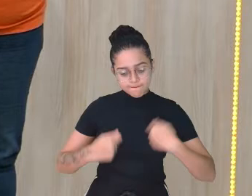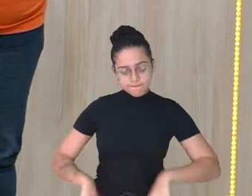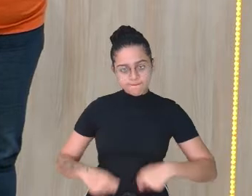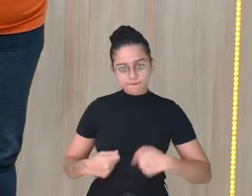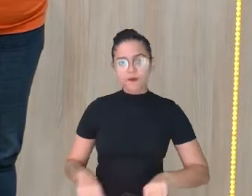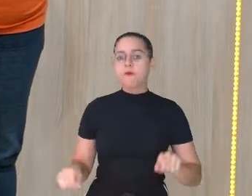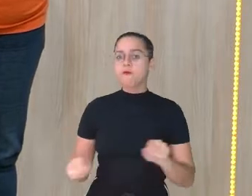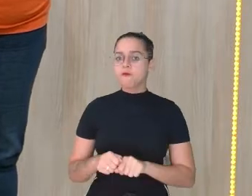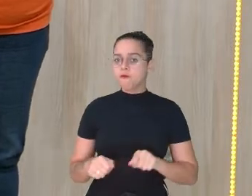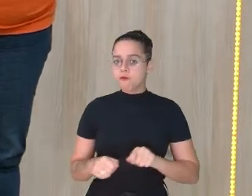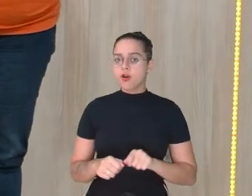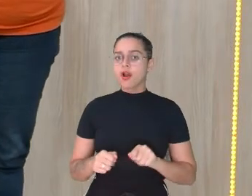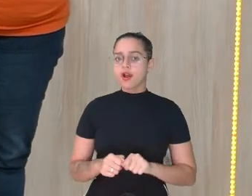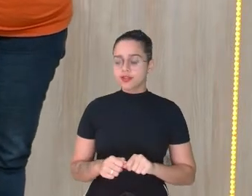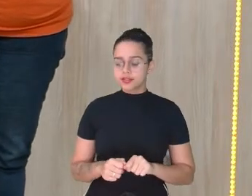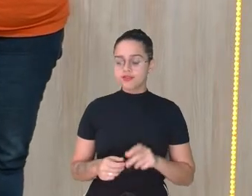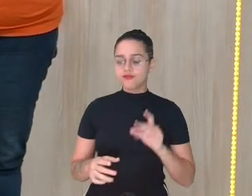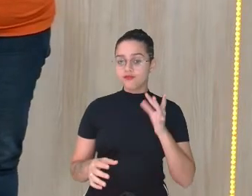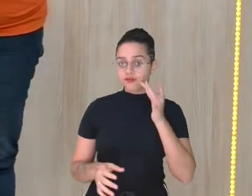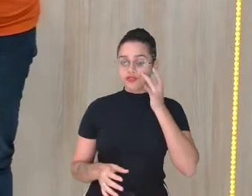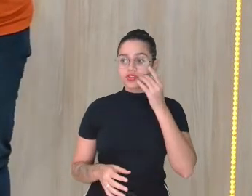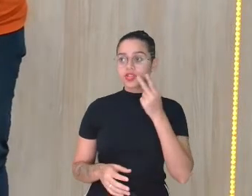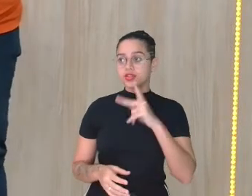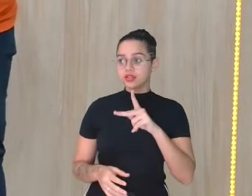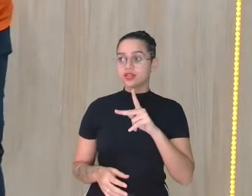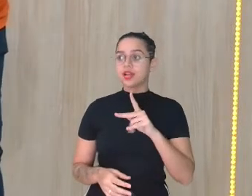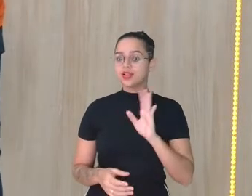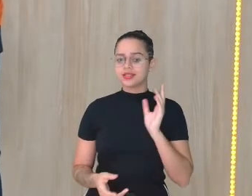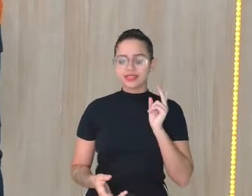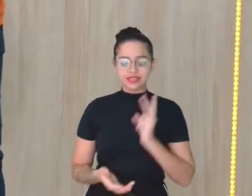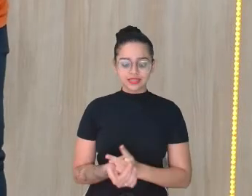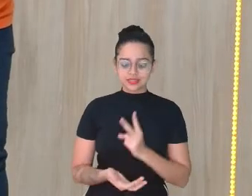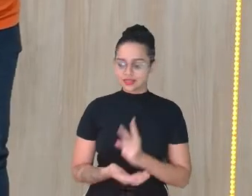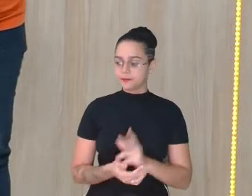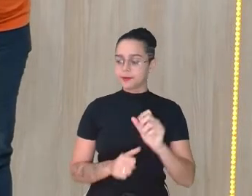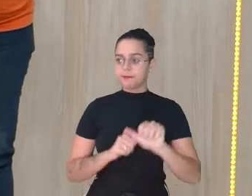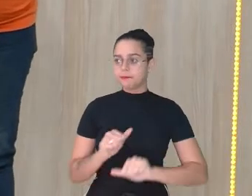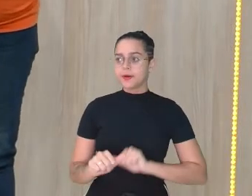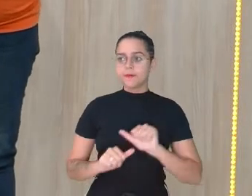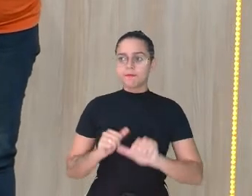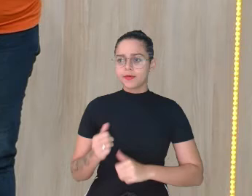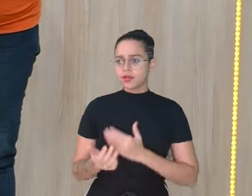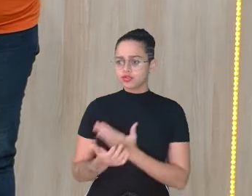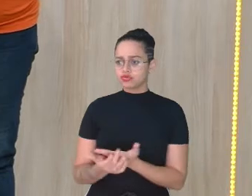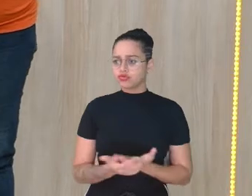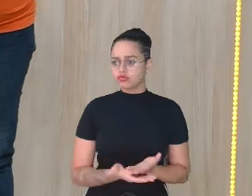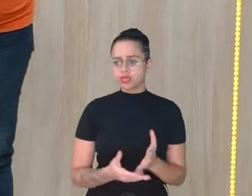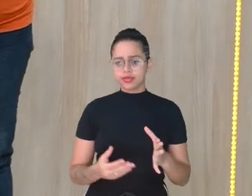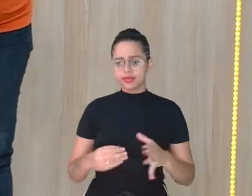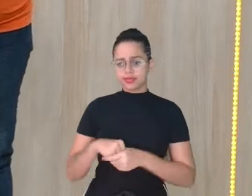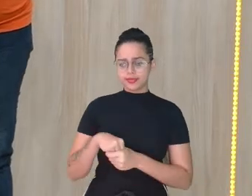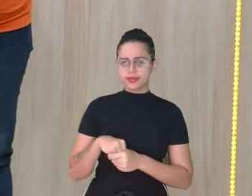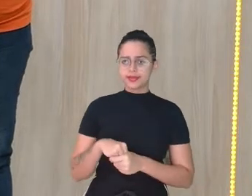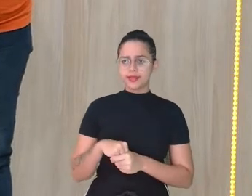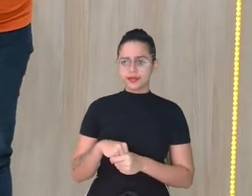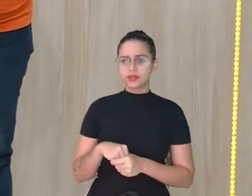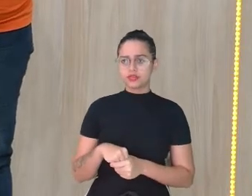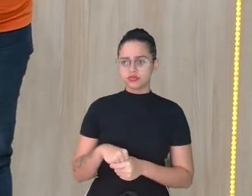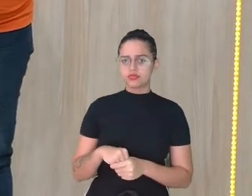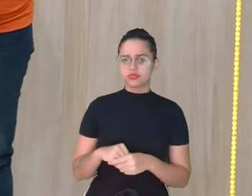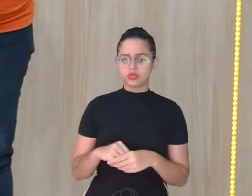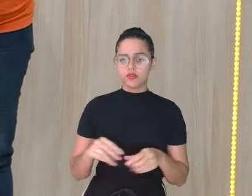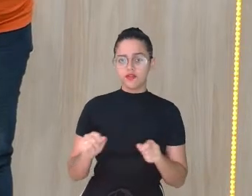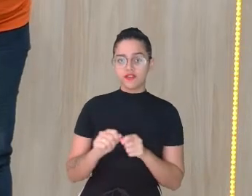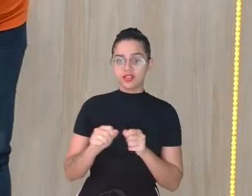maquete física dela e estão sempre em mutação e estudando. Dentro daquela maquete física, eles